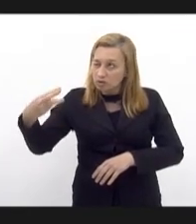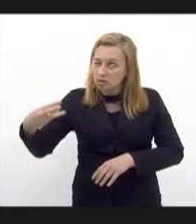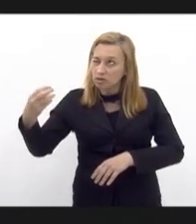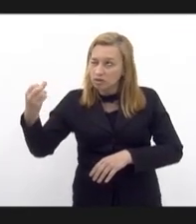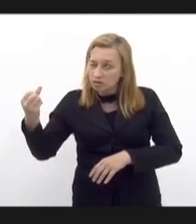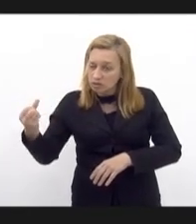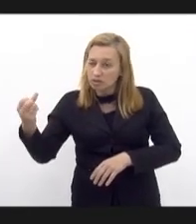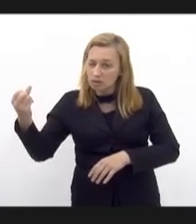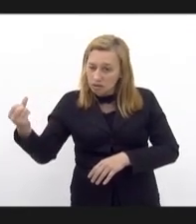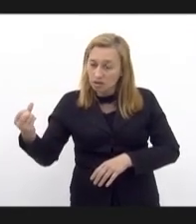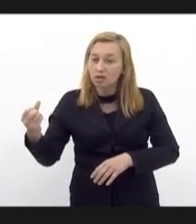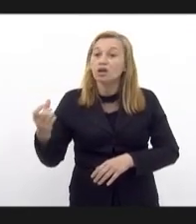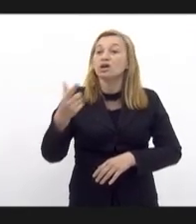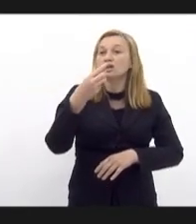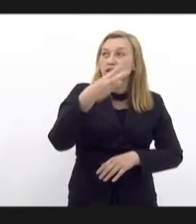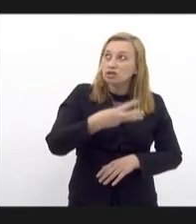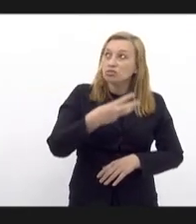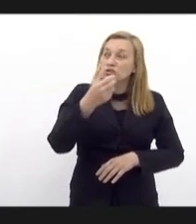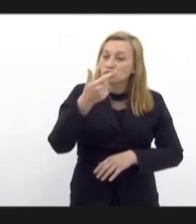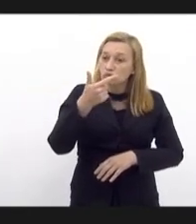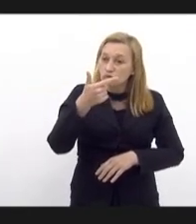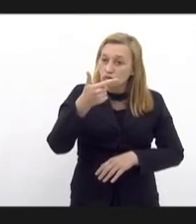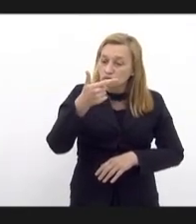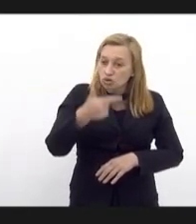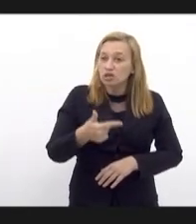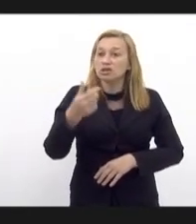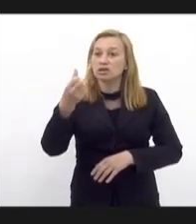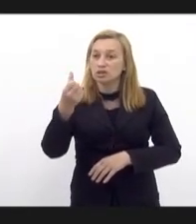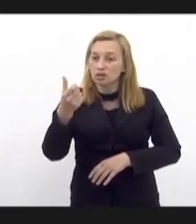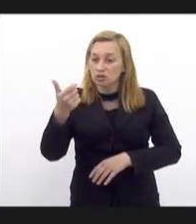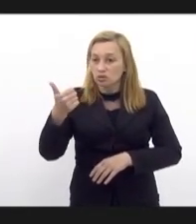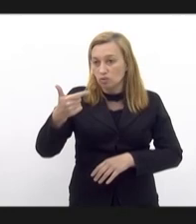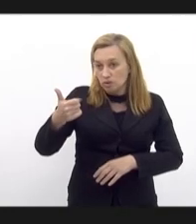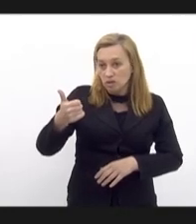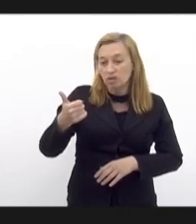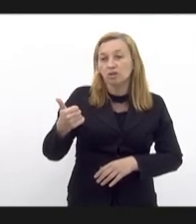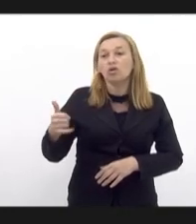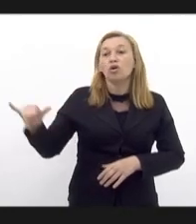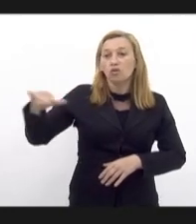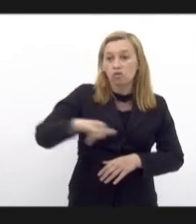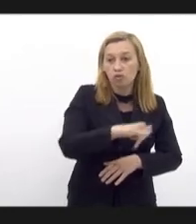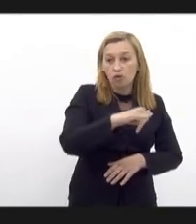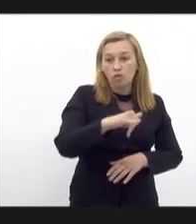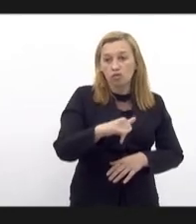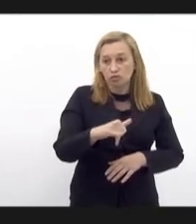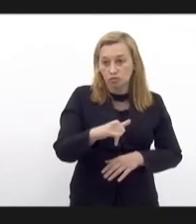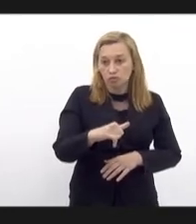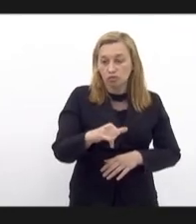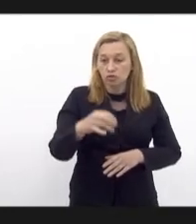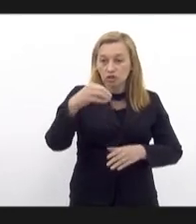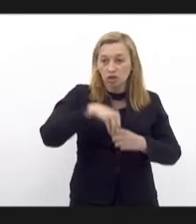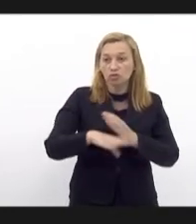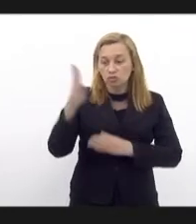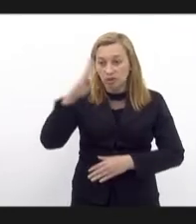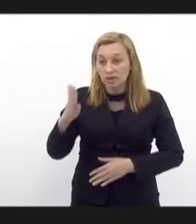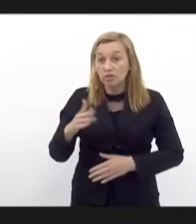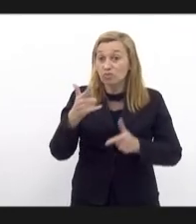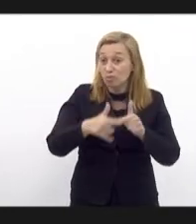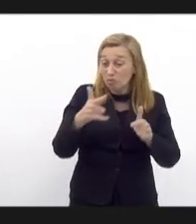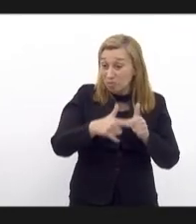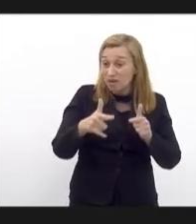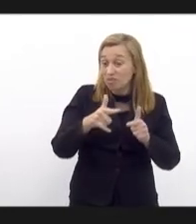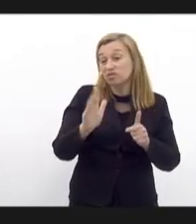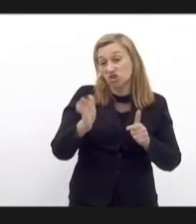pandemia. E 3.212 voos domésticos no Galeão. Então, nós já estamos com um problema que já advém de um